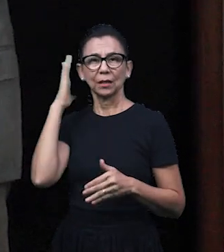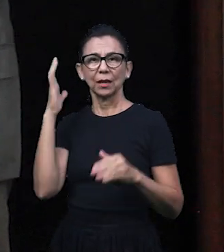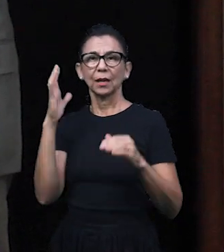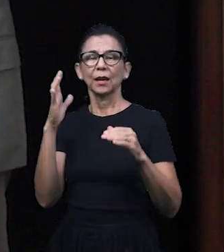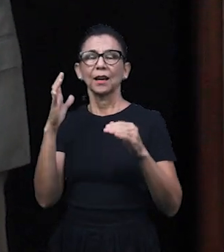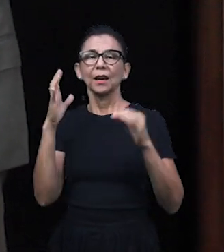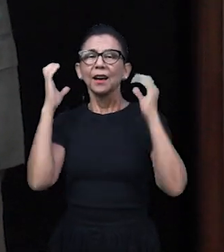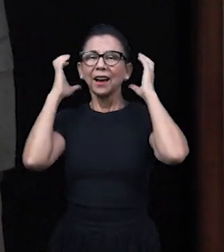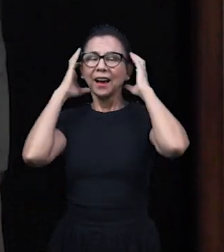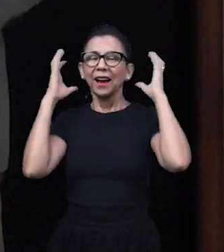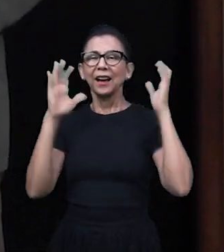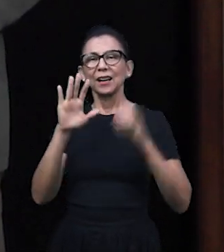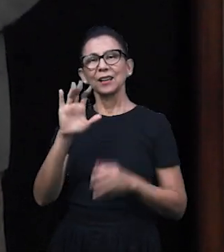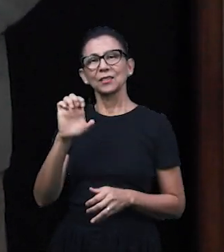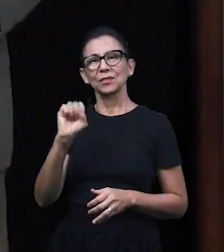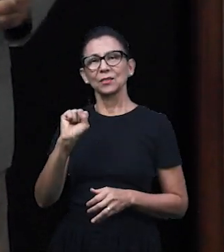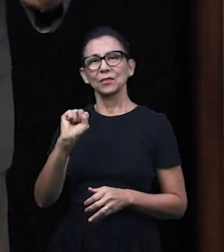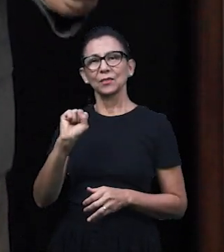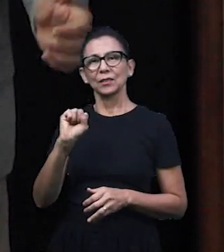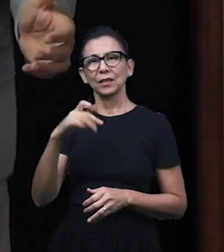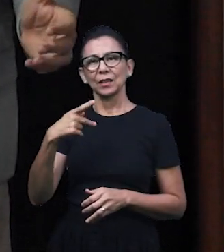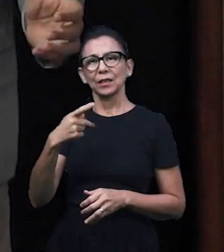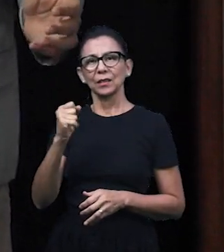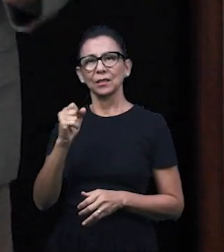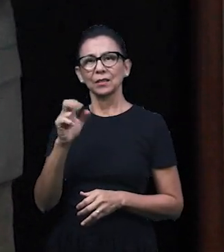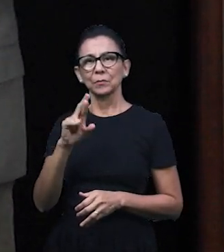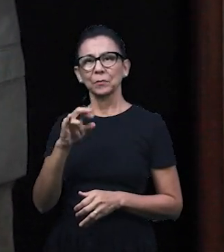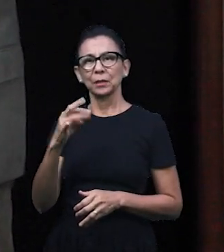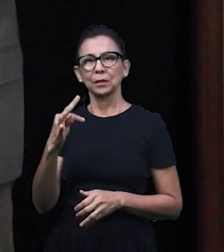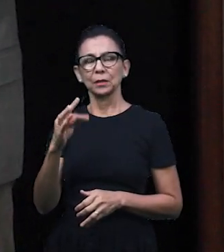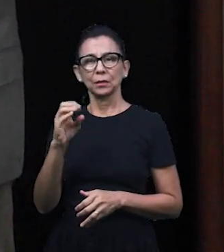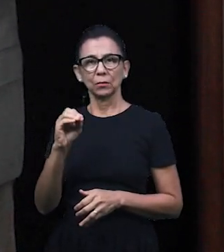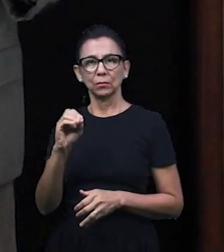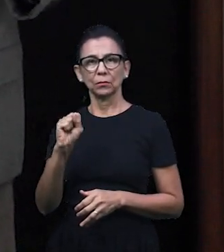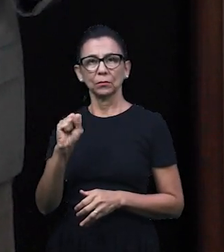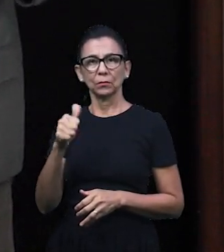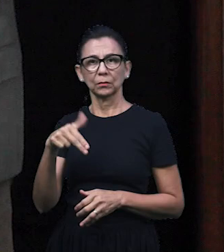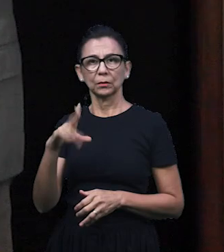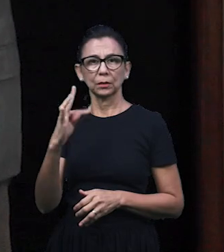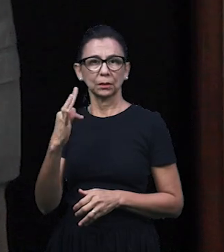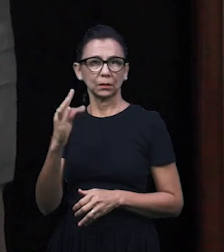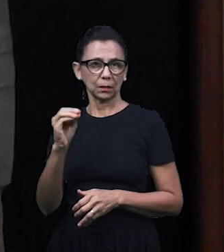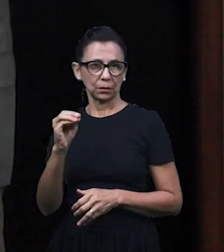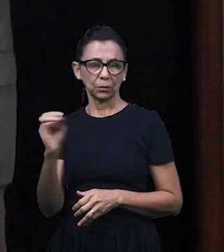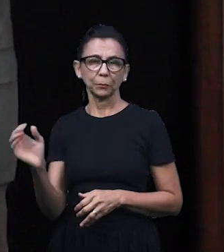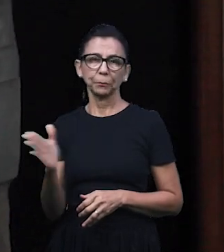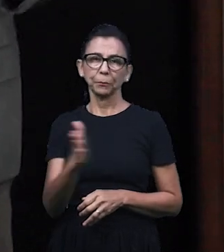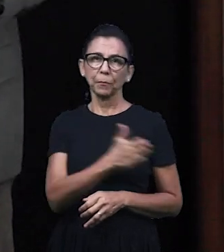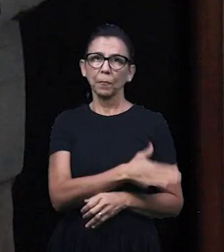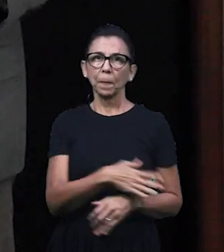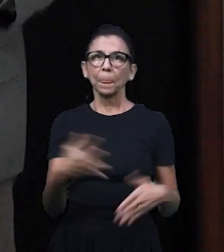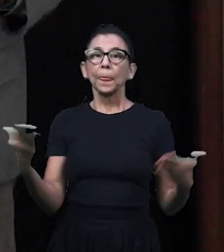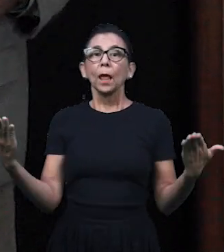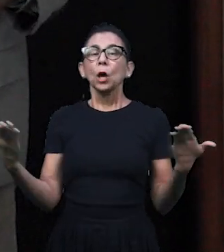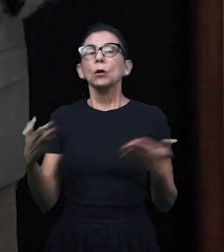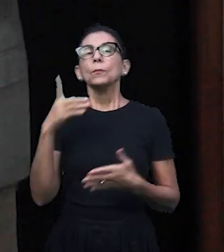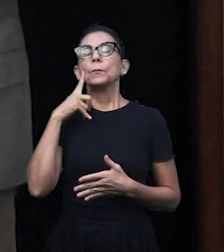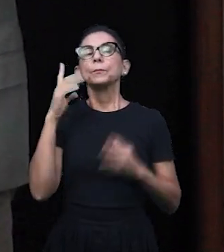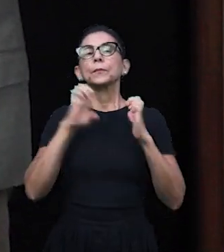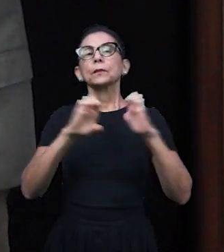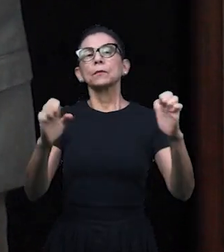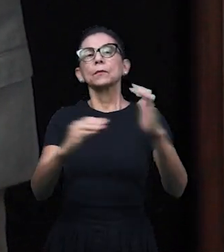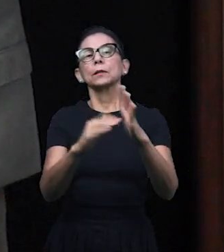Muito bem, agora a gente vai falar sobre Evangelho Sem Fronteiras. E Evangelho Sem Fronteiras hoje, falar sobre Evangelho Sem Fronteiras, é falar